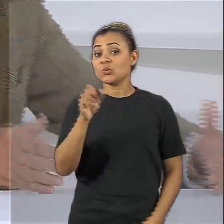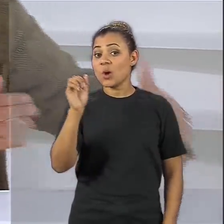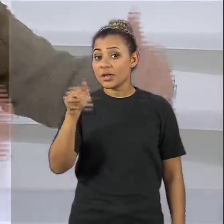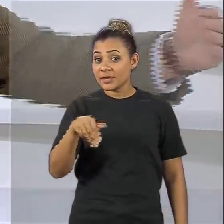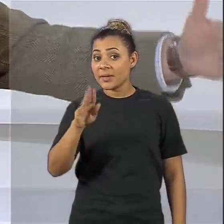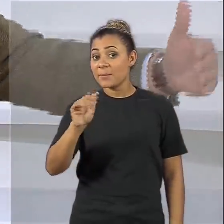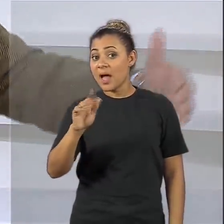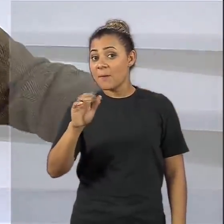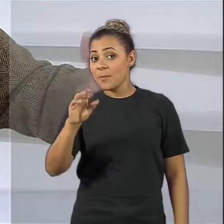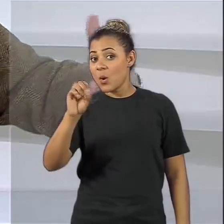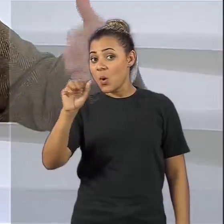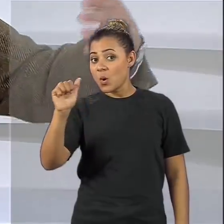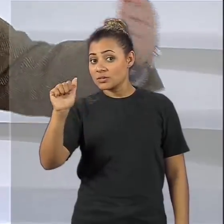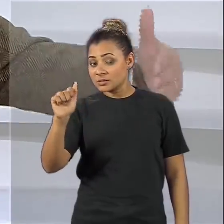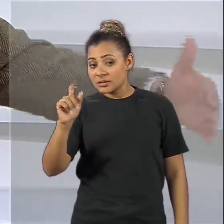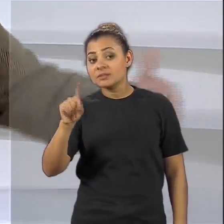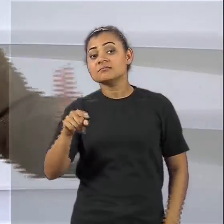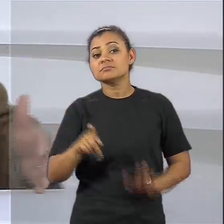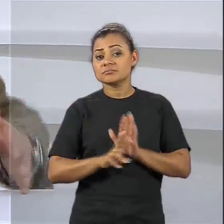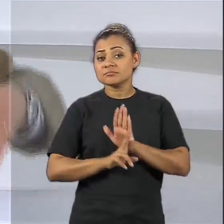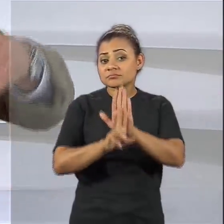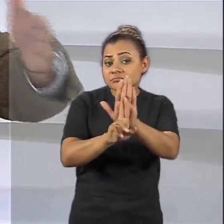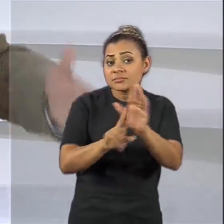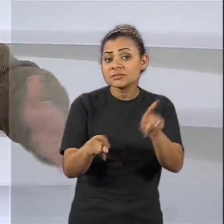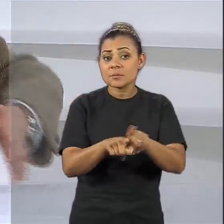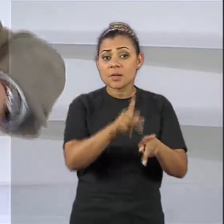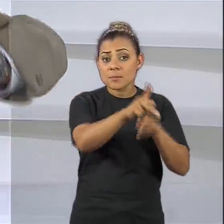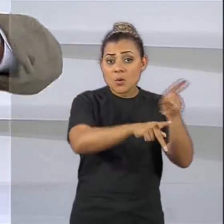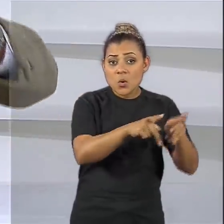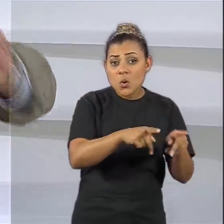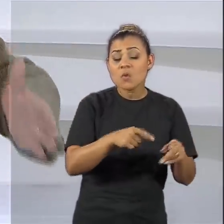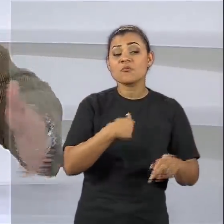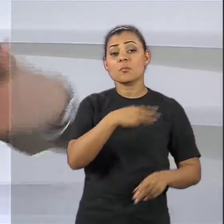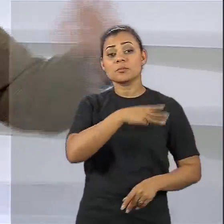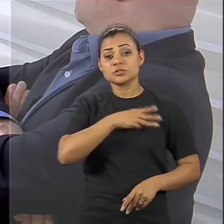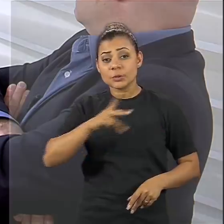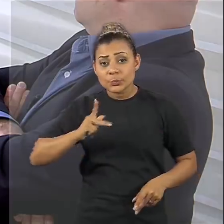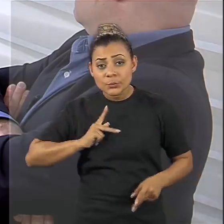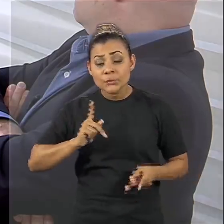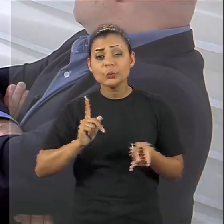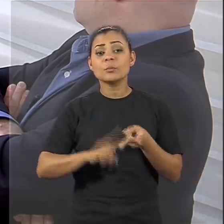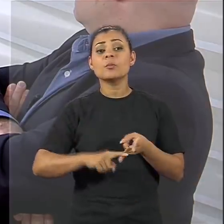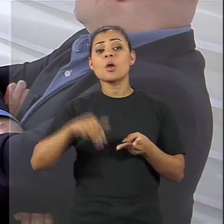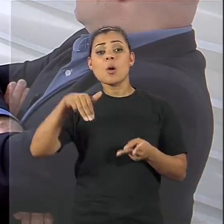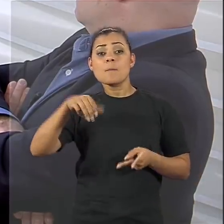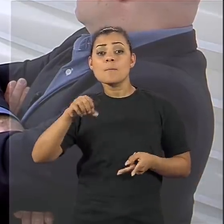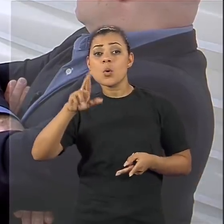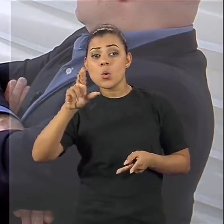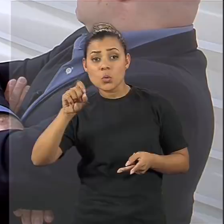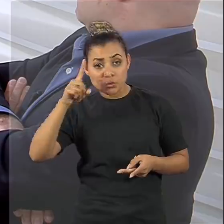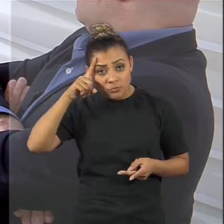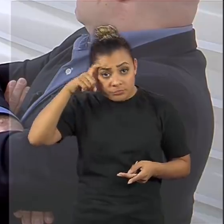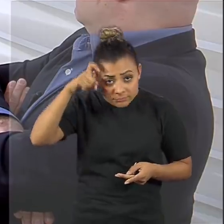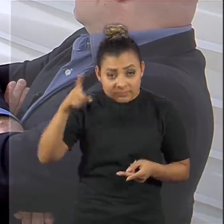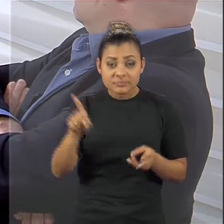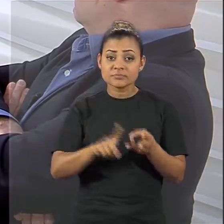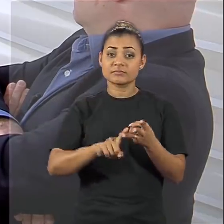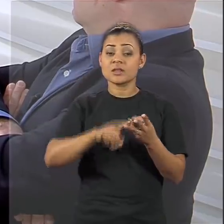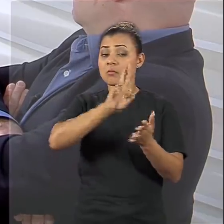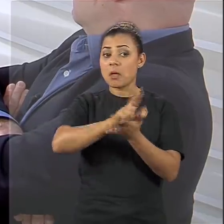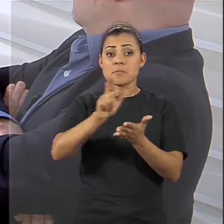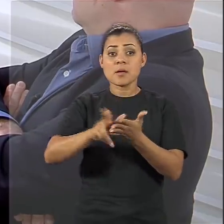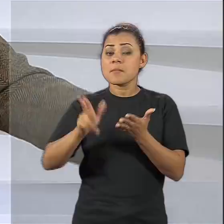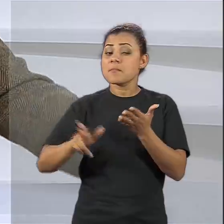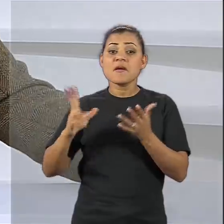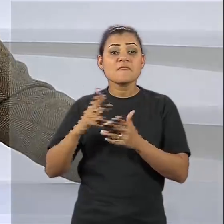Barbosa como representante da vontade da população, o Ministério Público, hoje entra o Moro, né? Então houve uma cisão